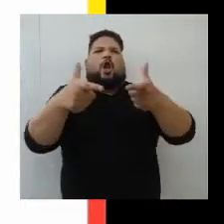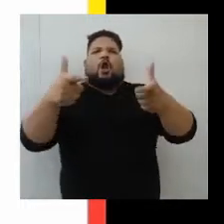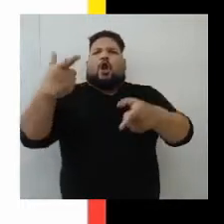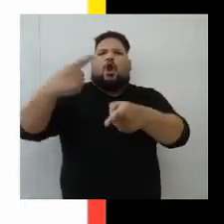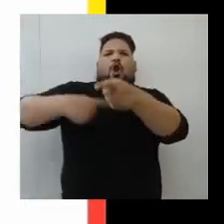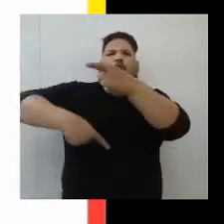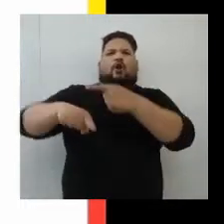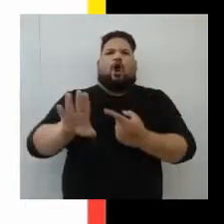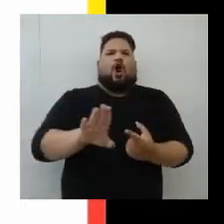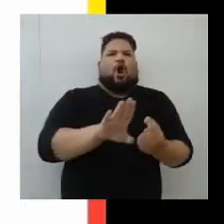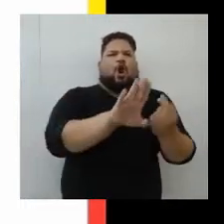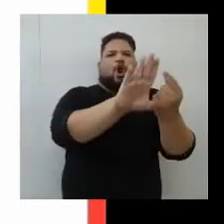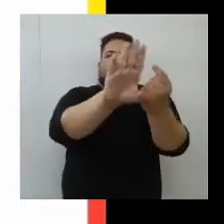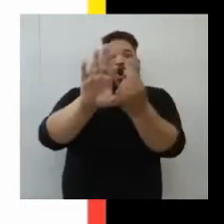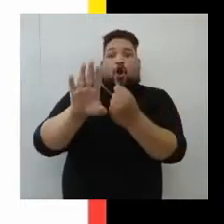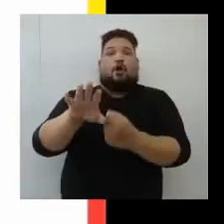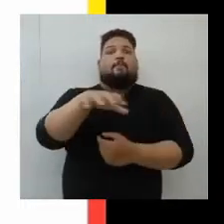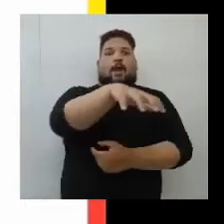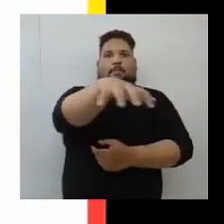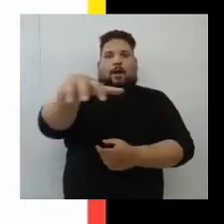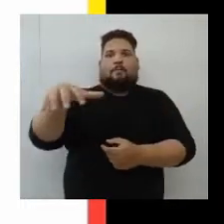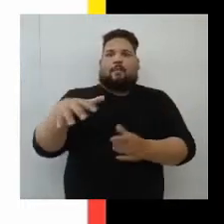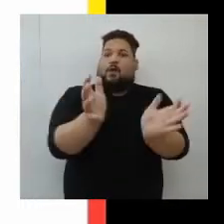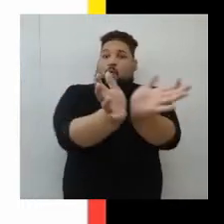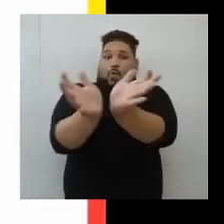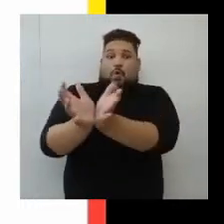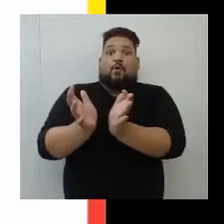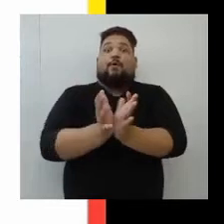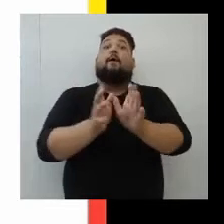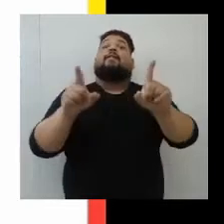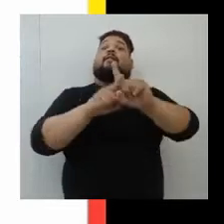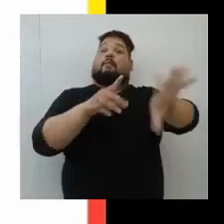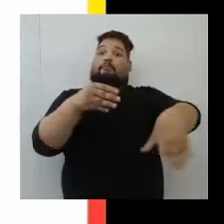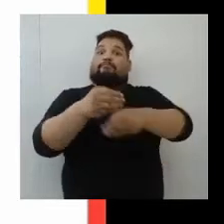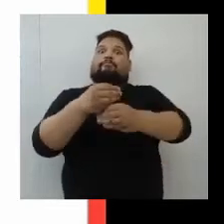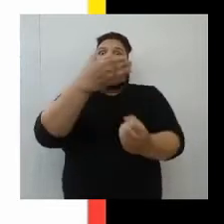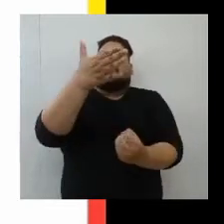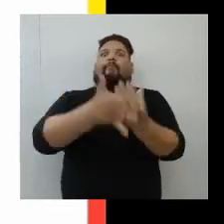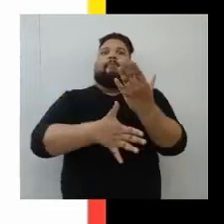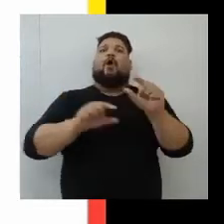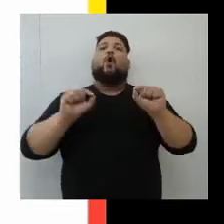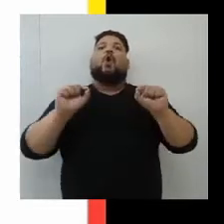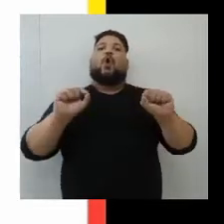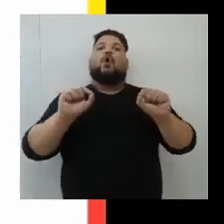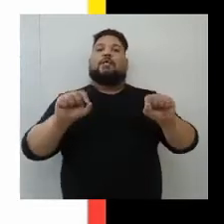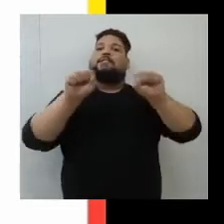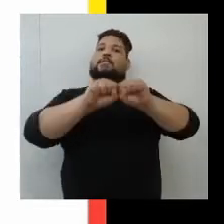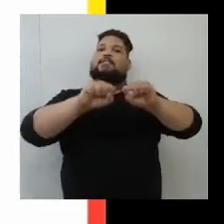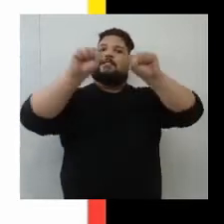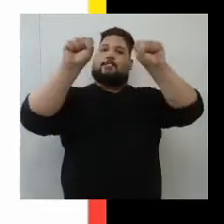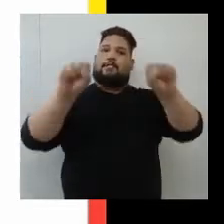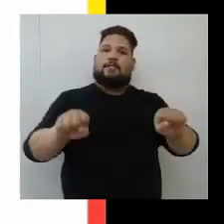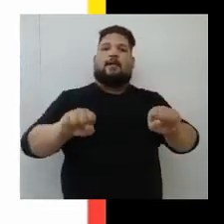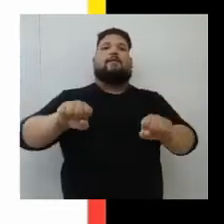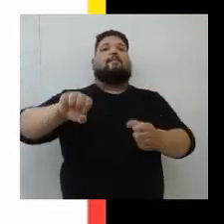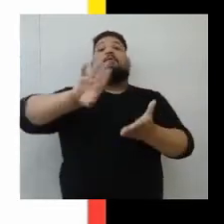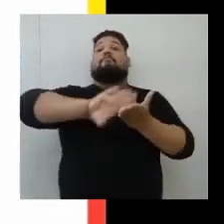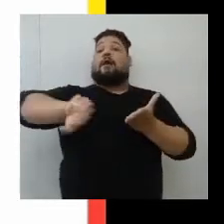dos burgos, ao surgimento da classe burguesa, também surge o que mais tarde daria origem ao sistema